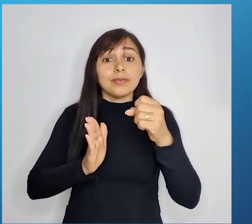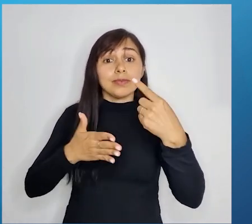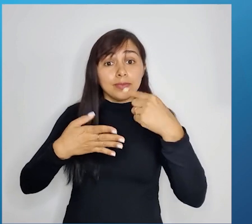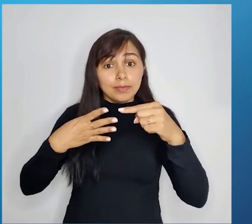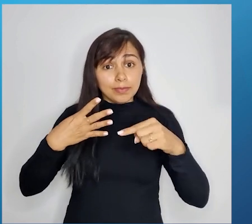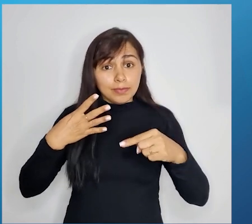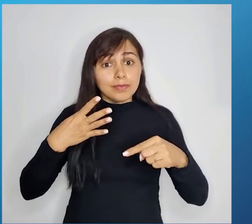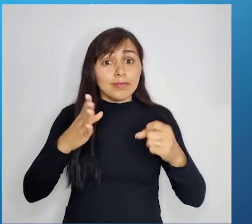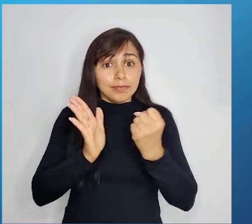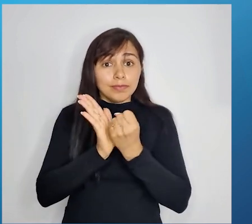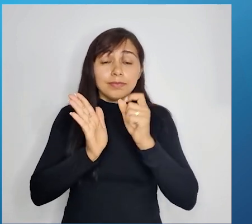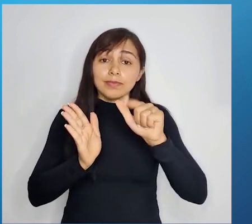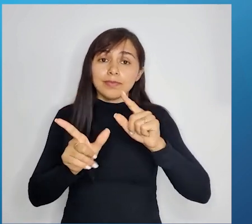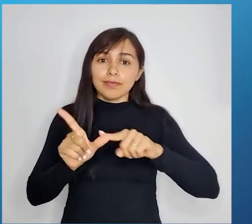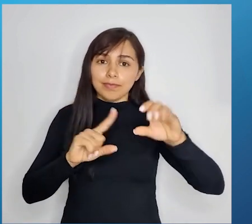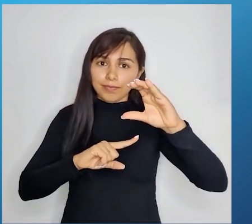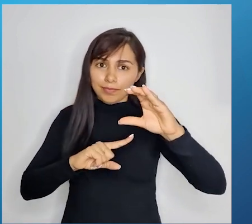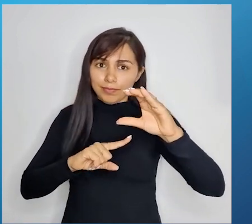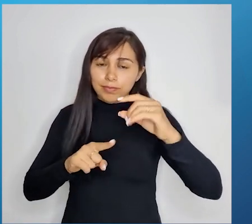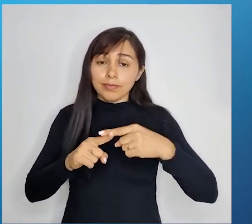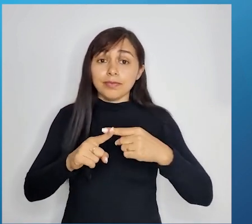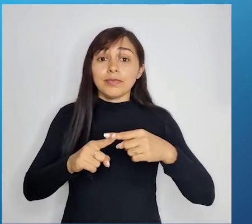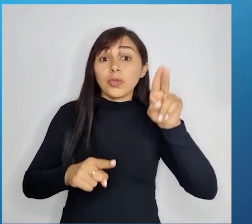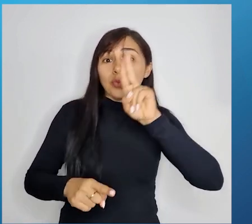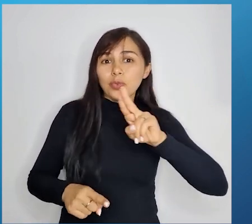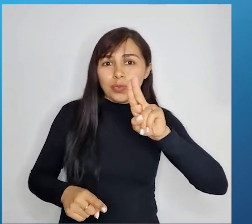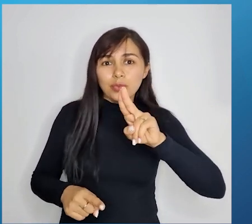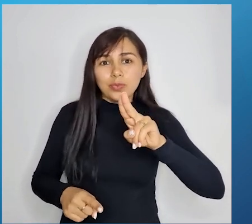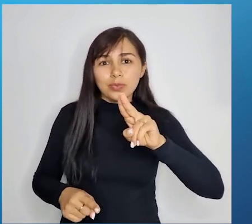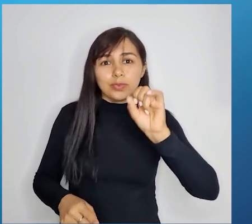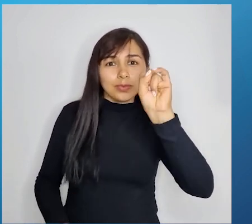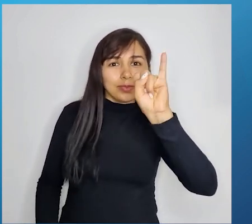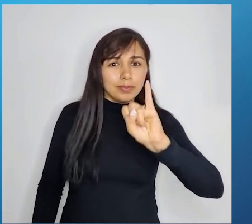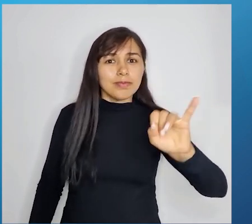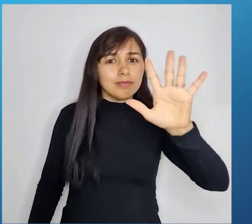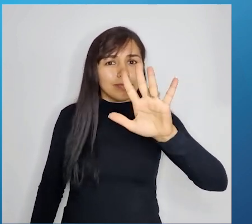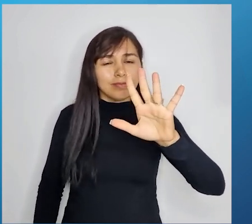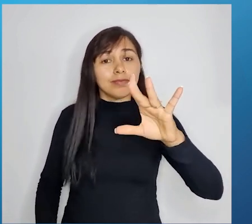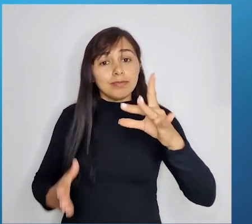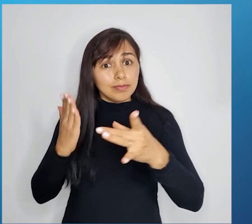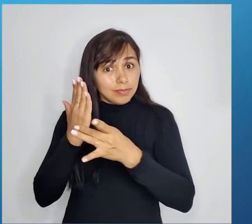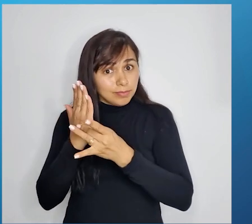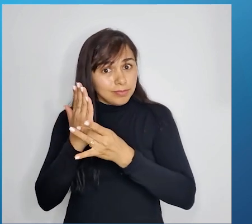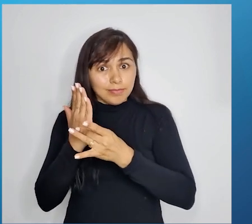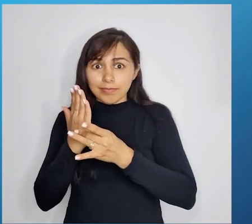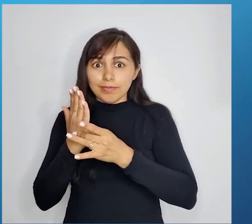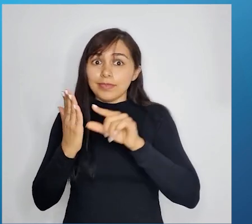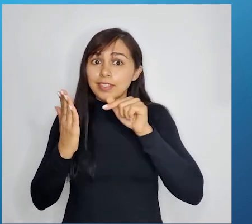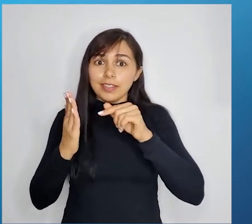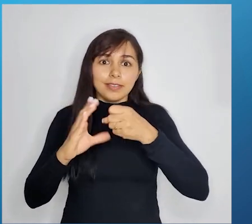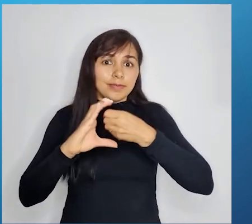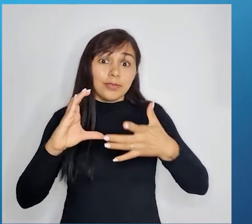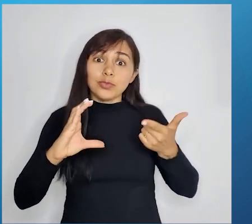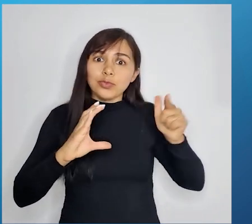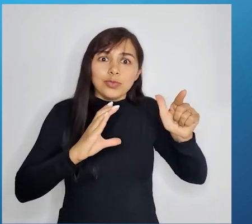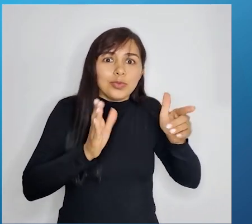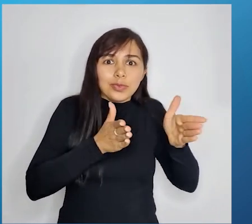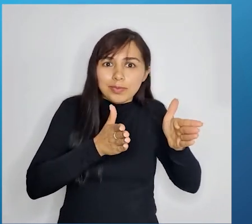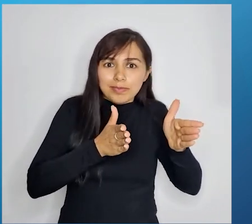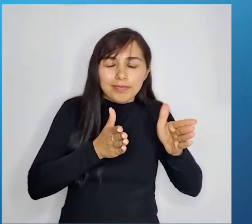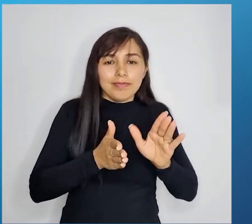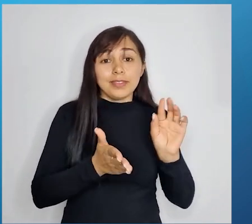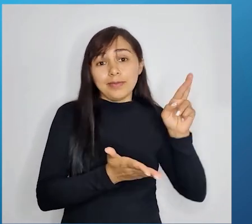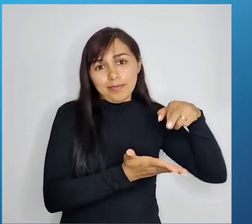letra C, utilização de imagens concretas e descritivas, que é típica de um outro movimento que a gente estudou nessa aula,